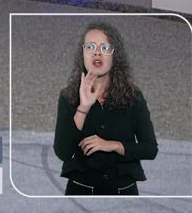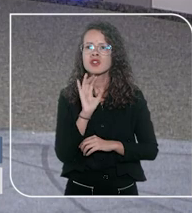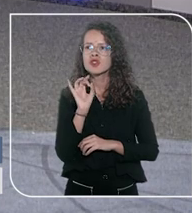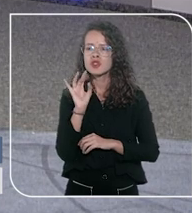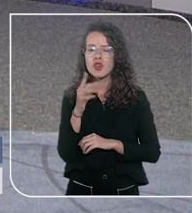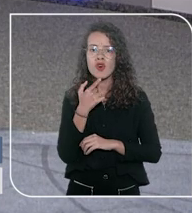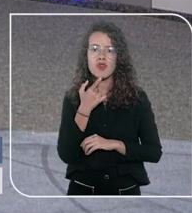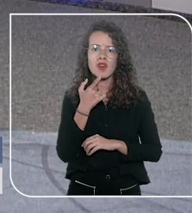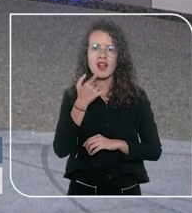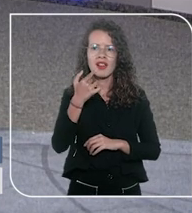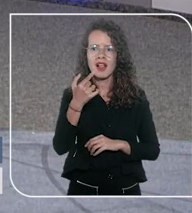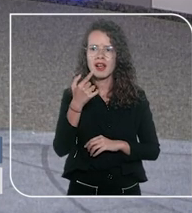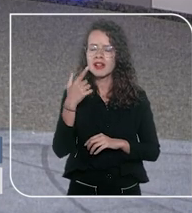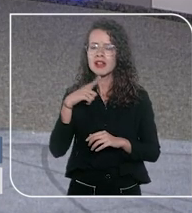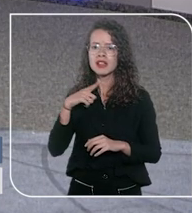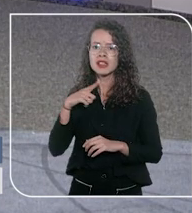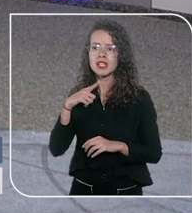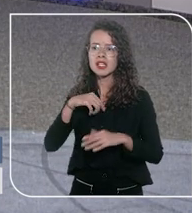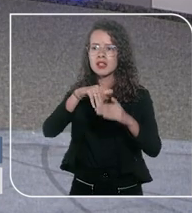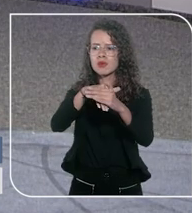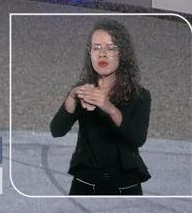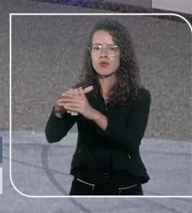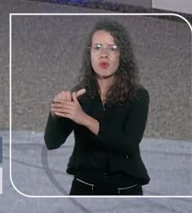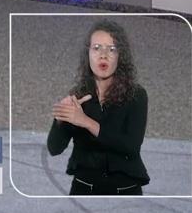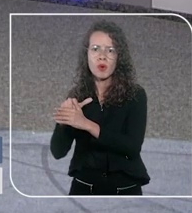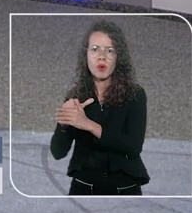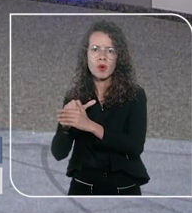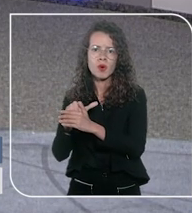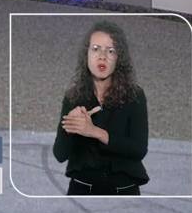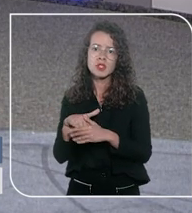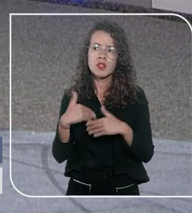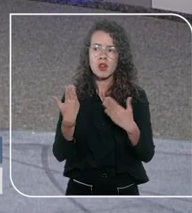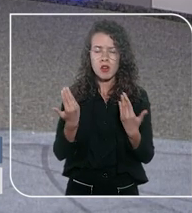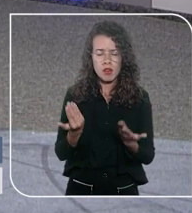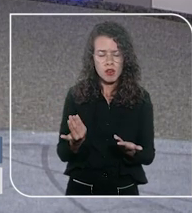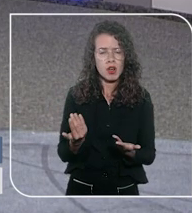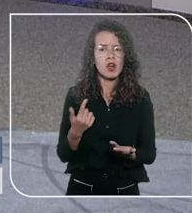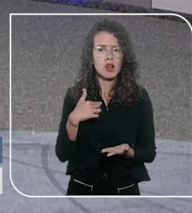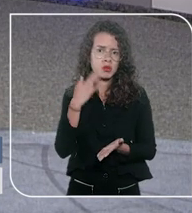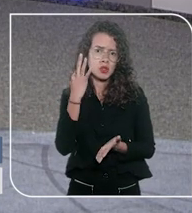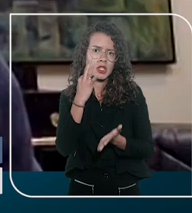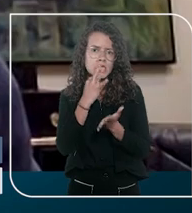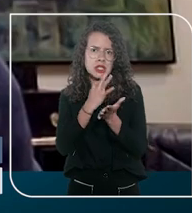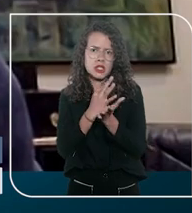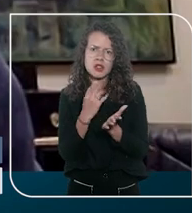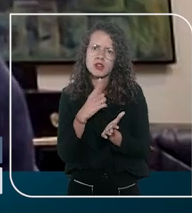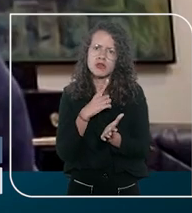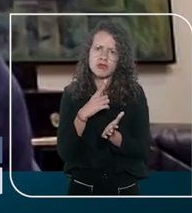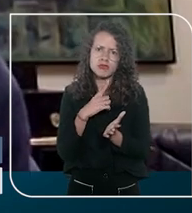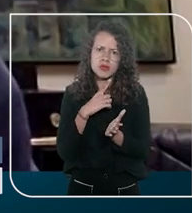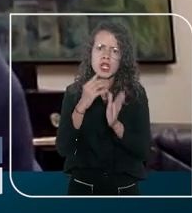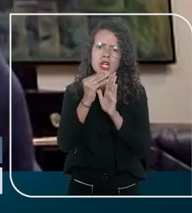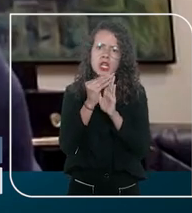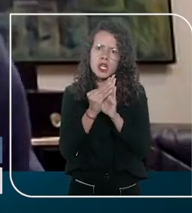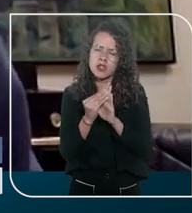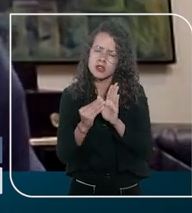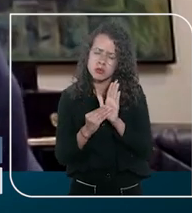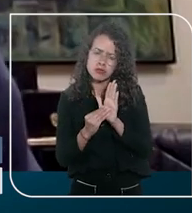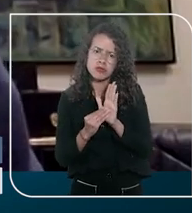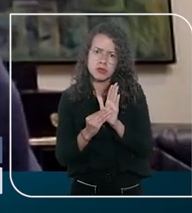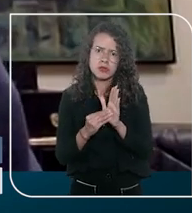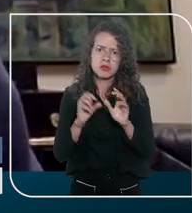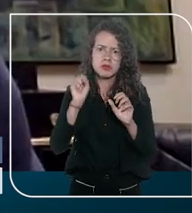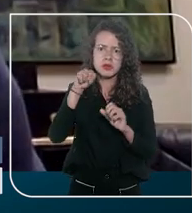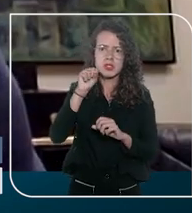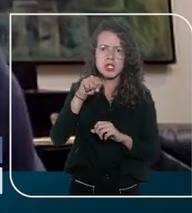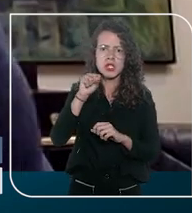acórdão. Quando eu menciono um acórdão, eu, em tese, estaria preenchendo o requisito de fazer o cotejo analítico? Em tese,